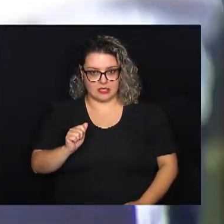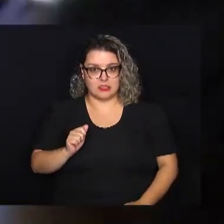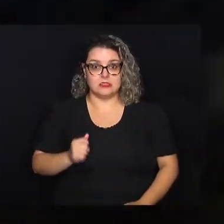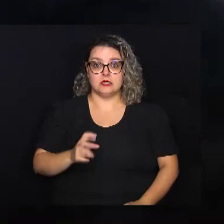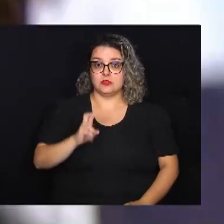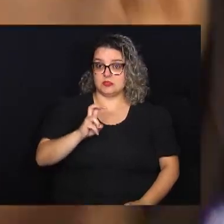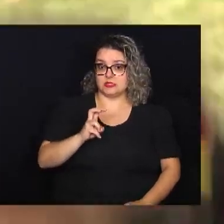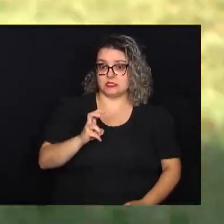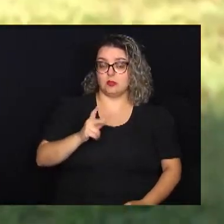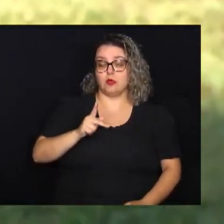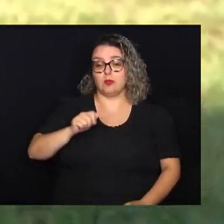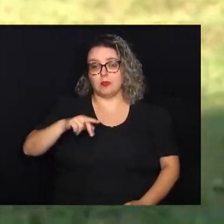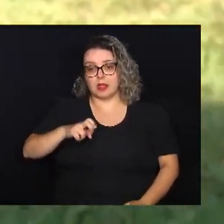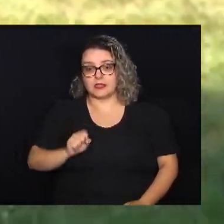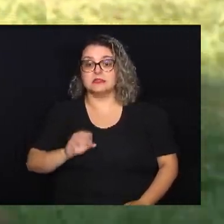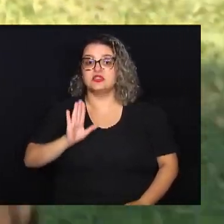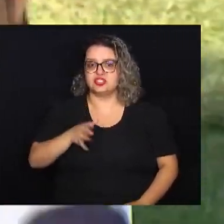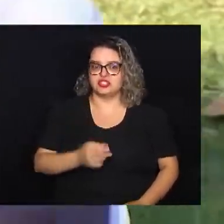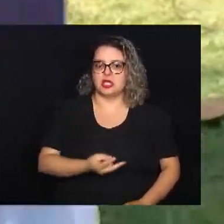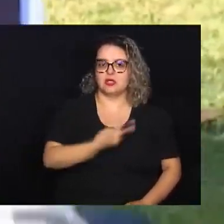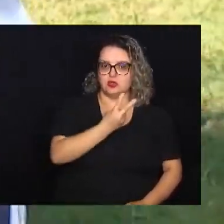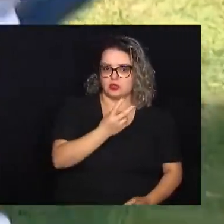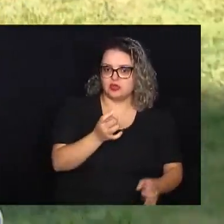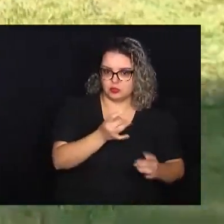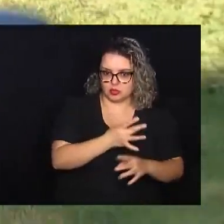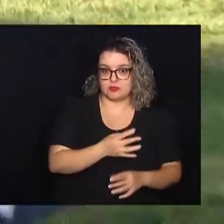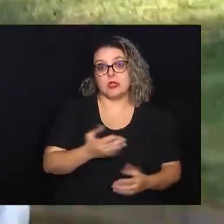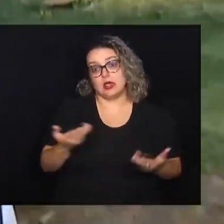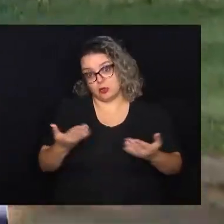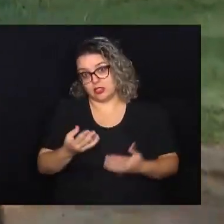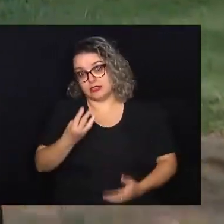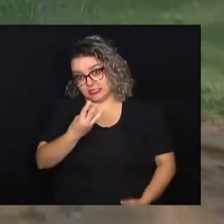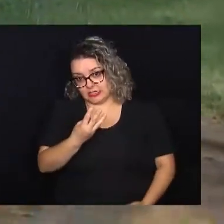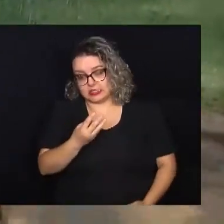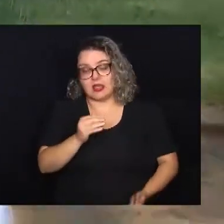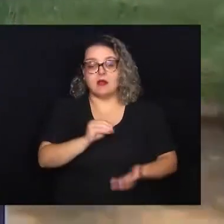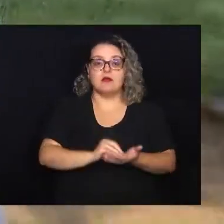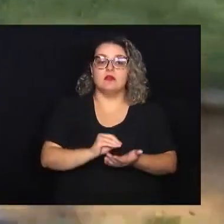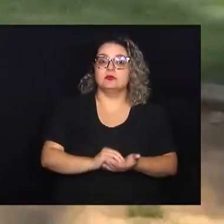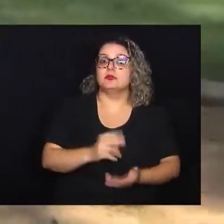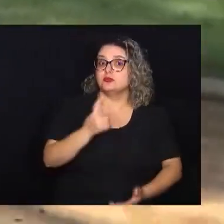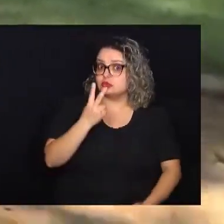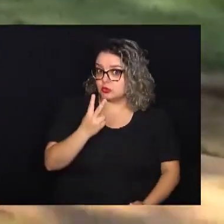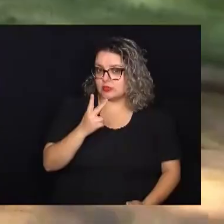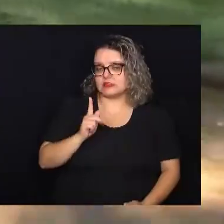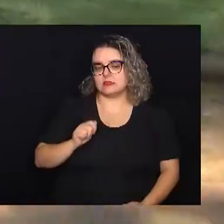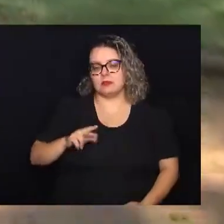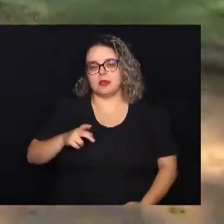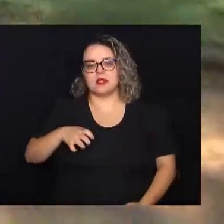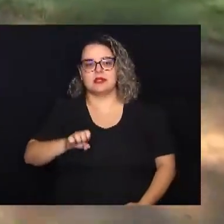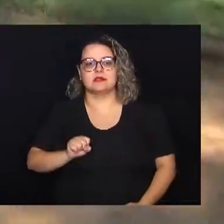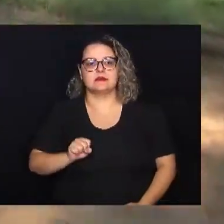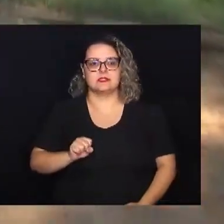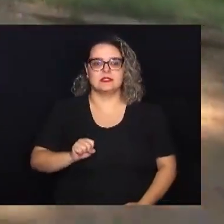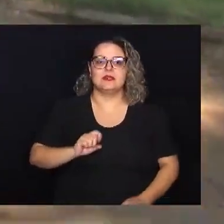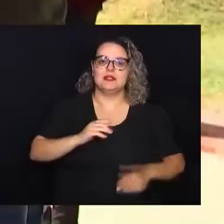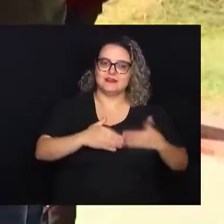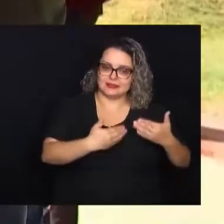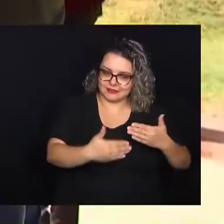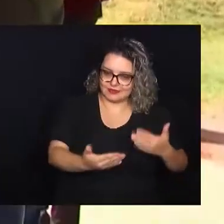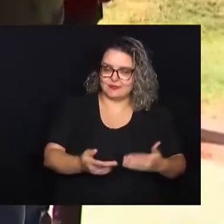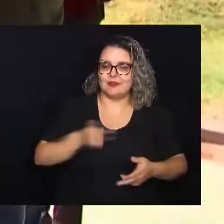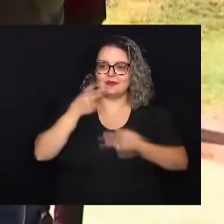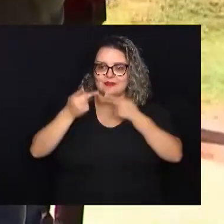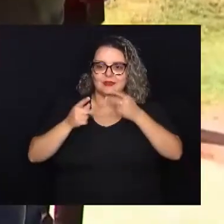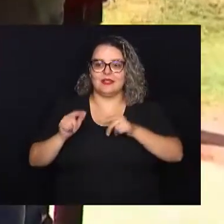nós já instalamos dois agora nós aliás três faltam dois parques a ser instalados então nos próximos dias a gente vai falar